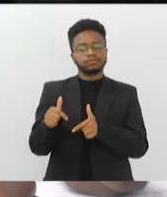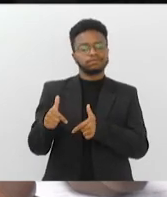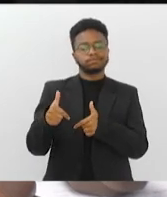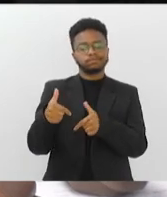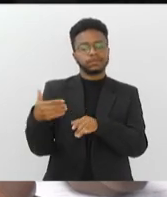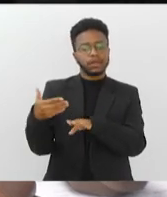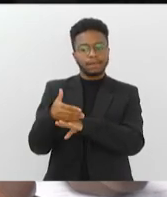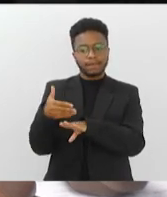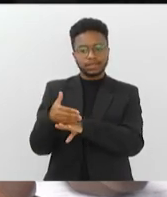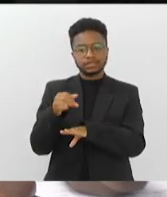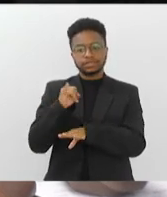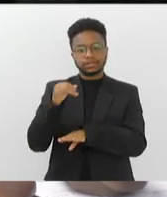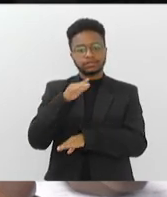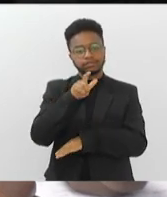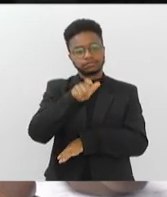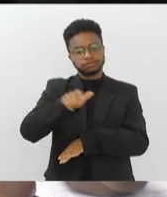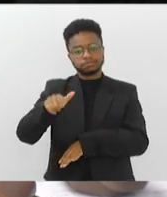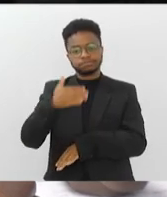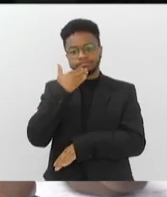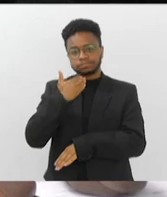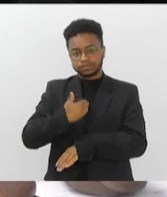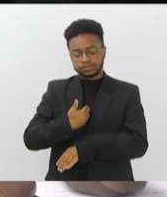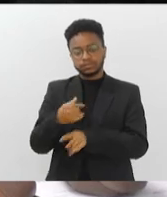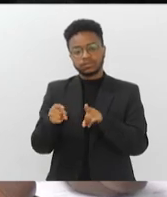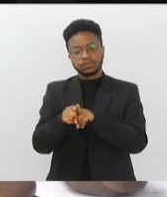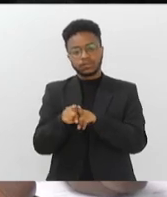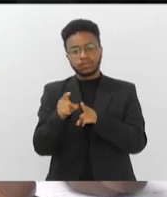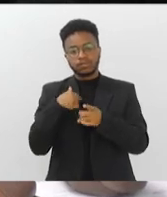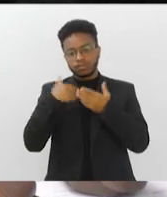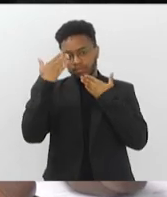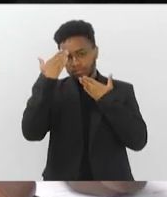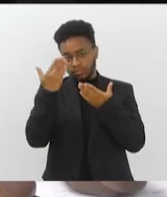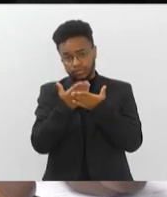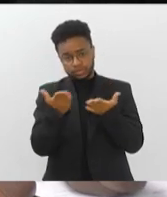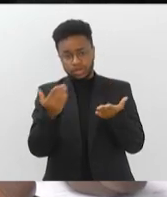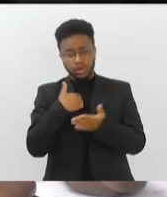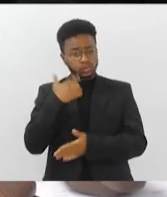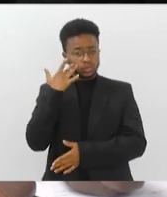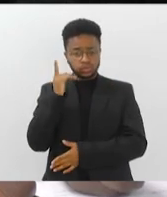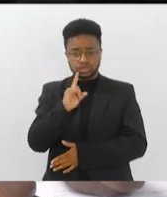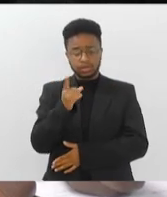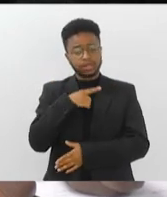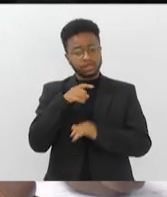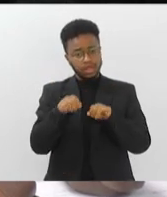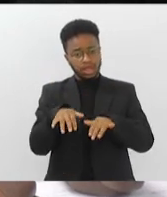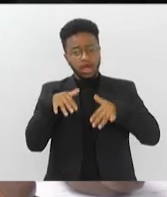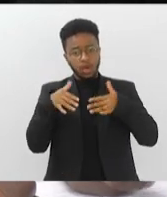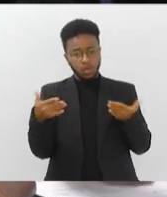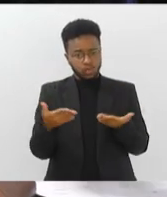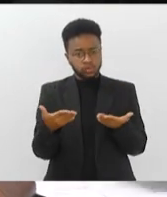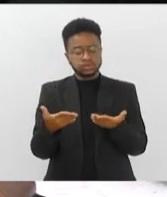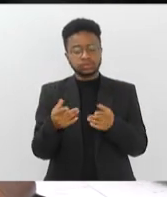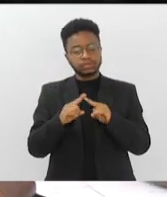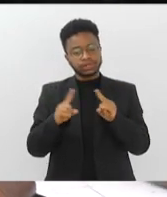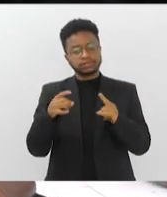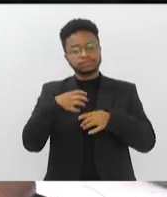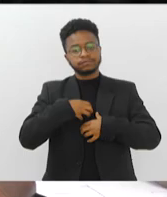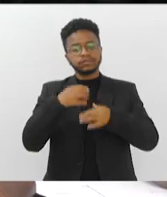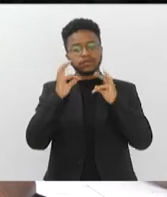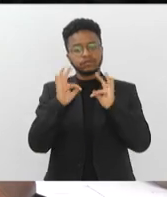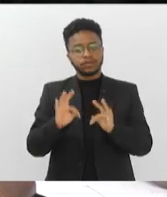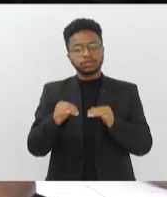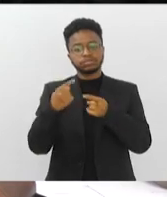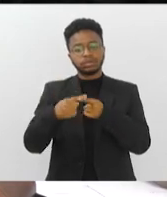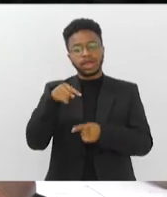participar quando for solicitado. E agradeço a Vossa Excelência, não sabia dessa audiência no plenário, fico contente que o parlamento